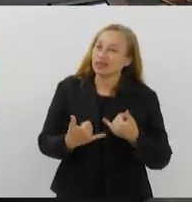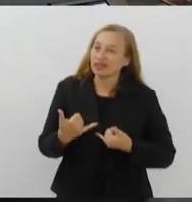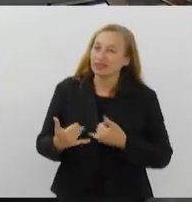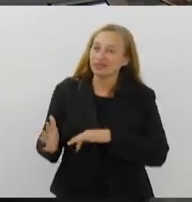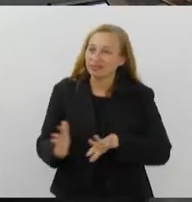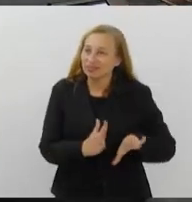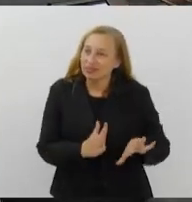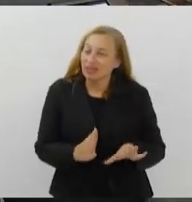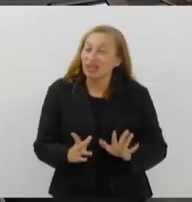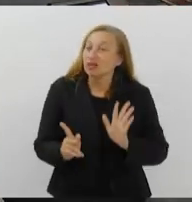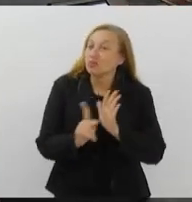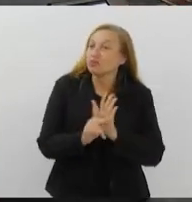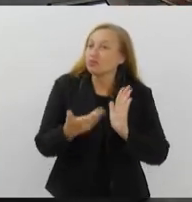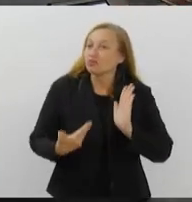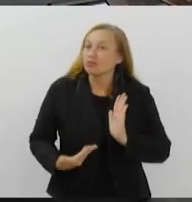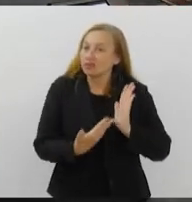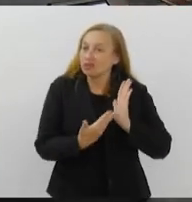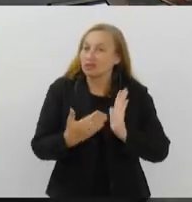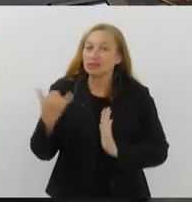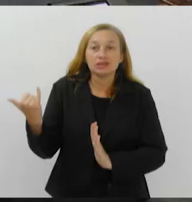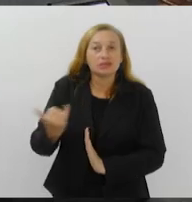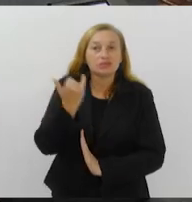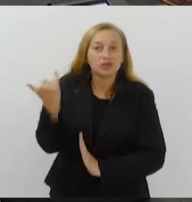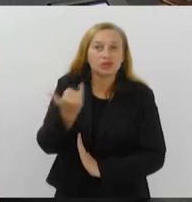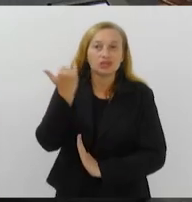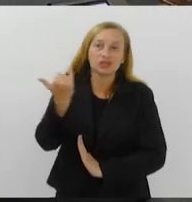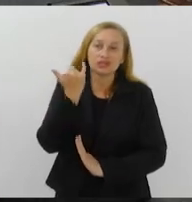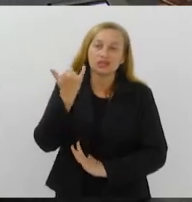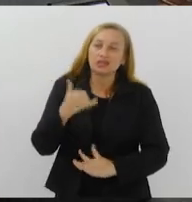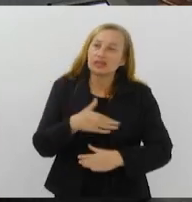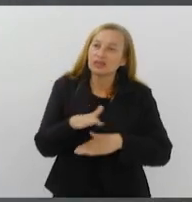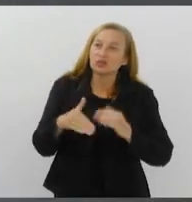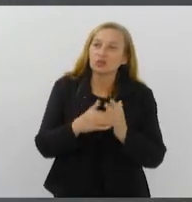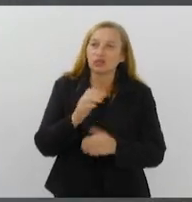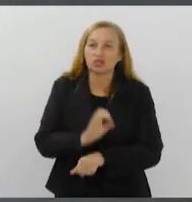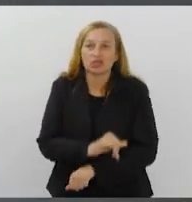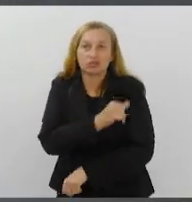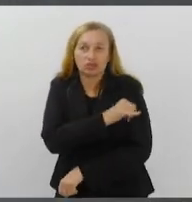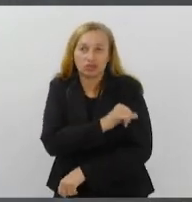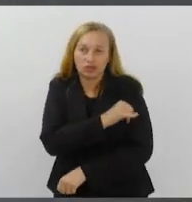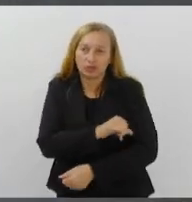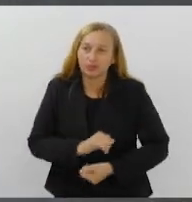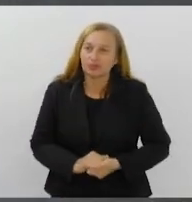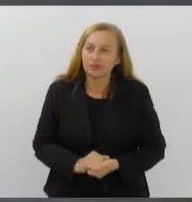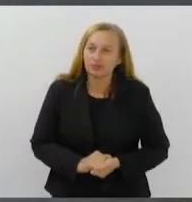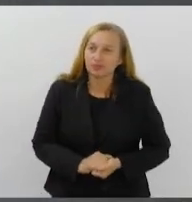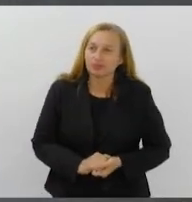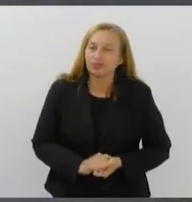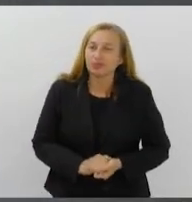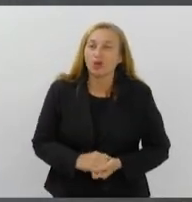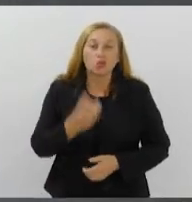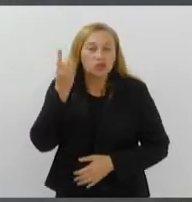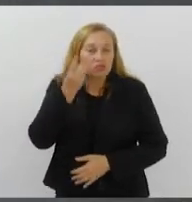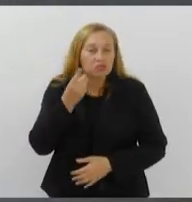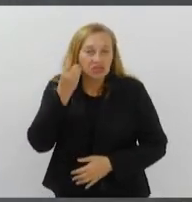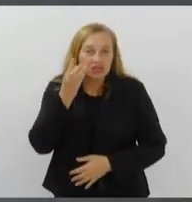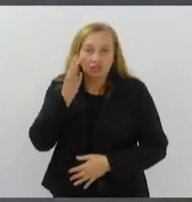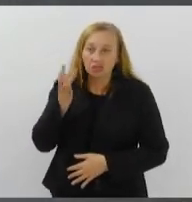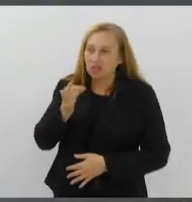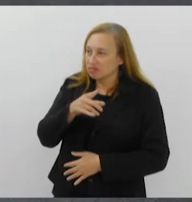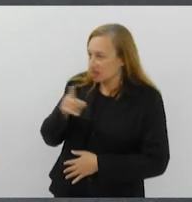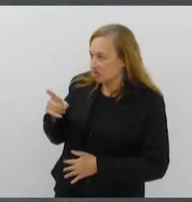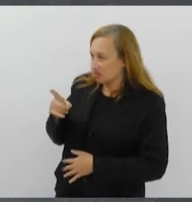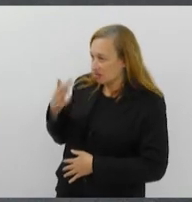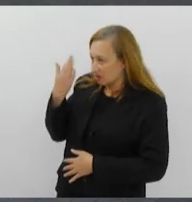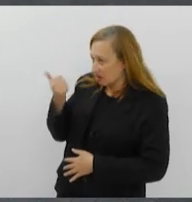um projeto que eu considero muito importante para todo o estado do Rio de Janeiro. Porque eu não sei se os deputados aqui sabem, mas